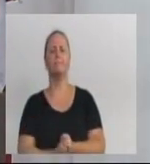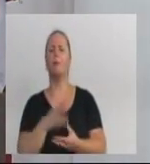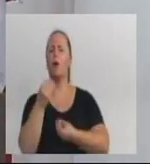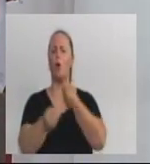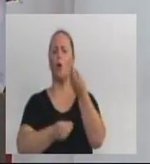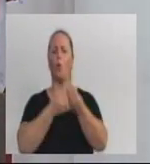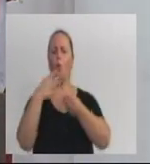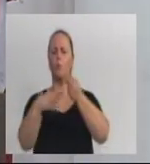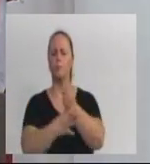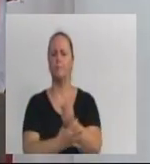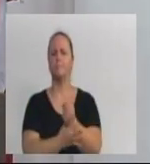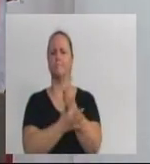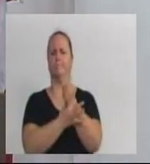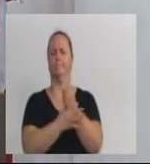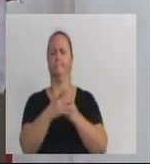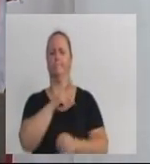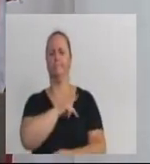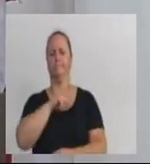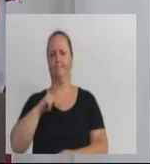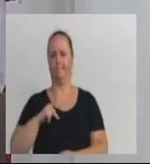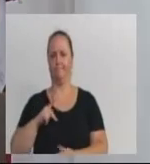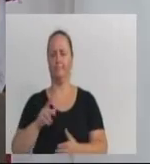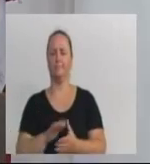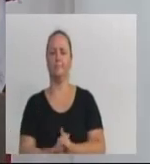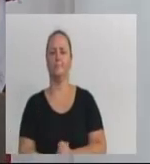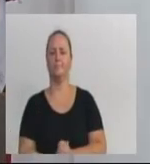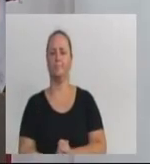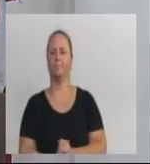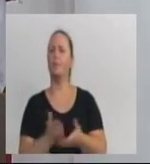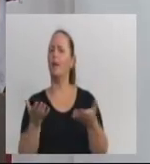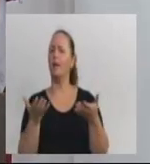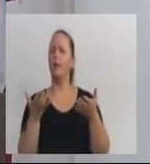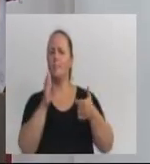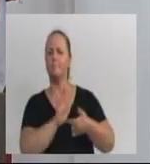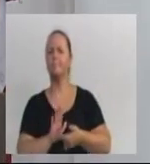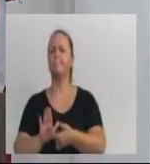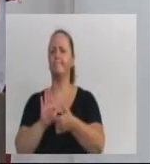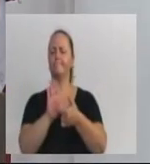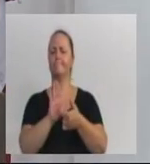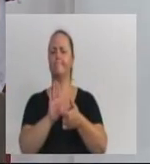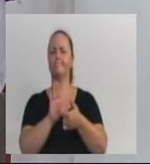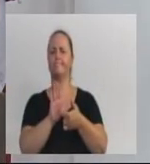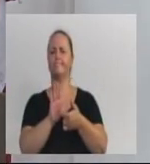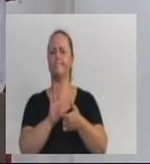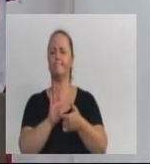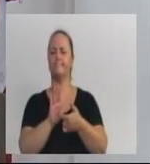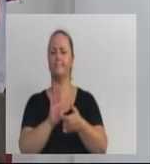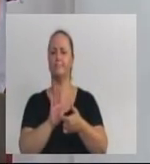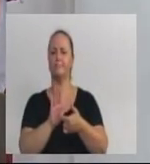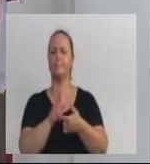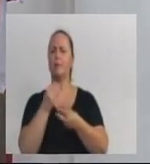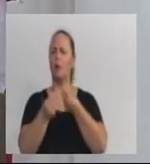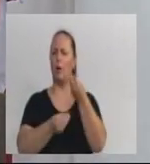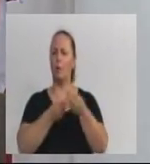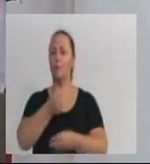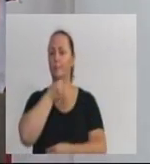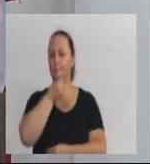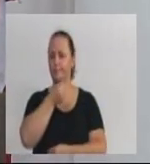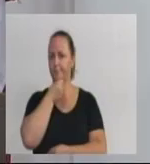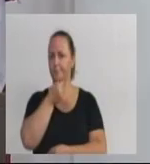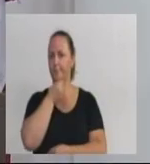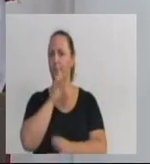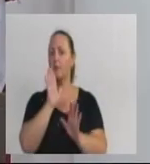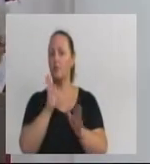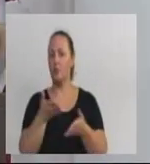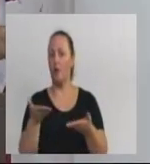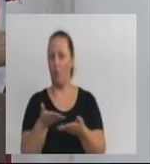pública. E quero destacar, senhores, quero destacar a entrevista concedida